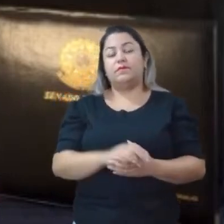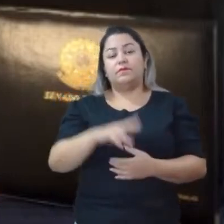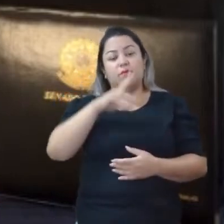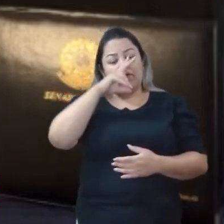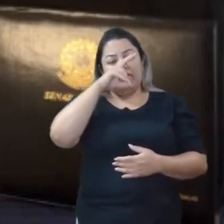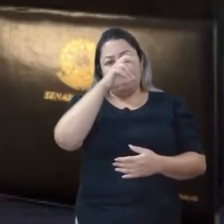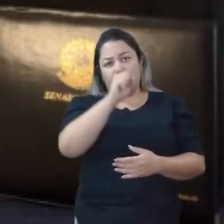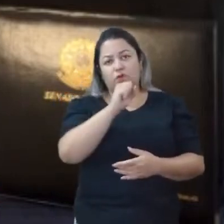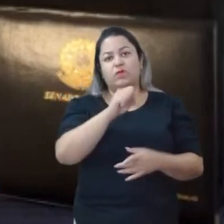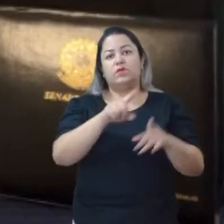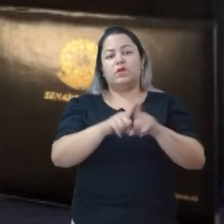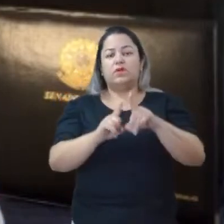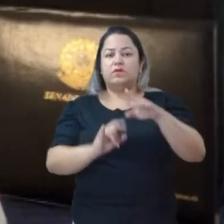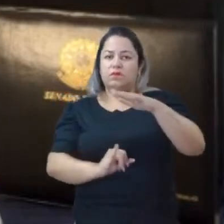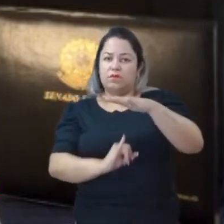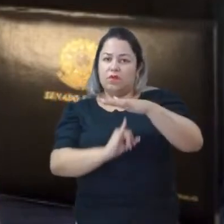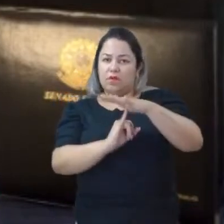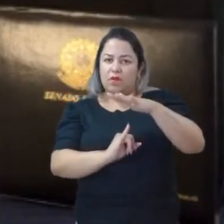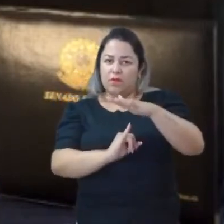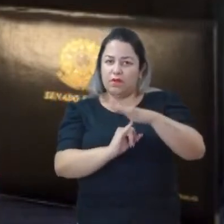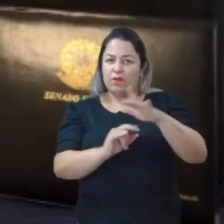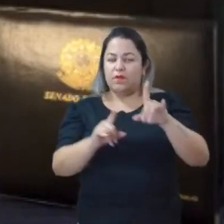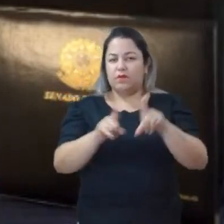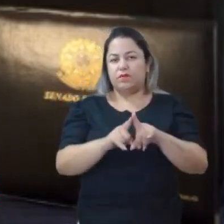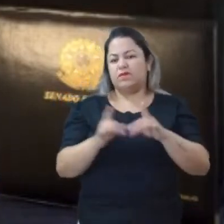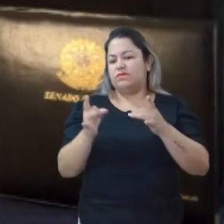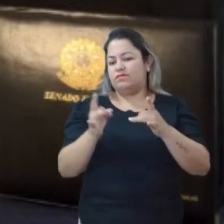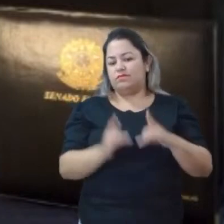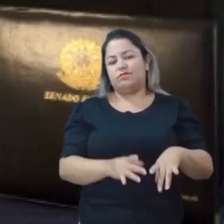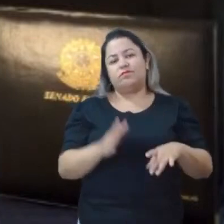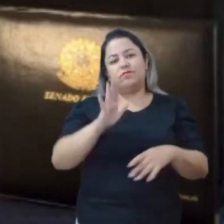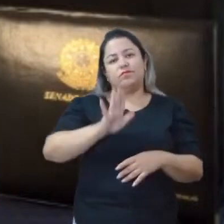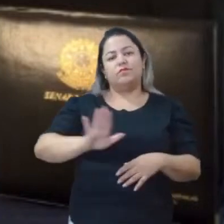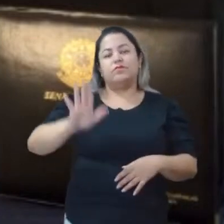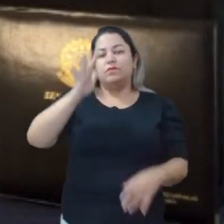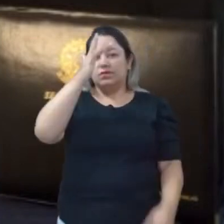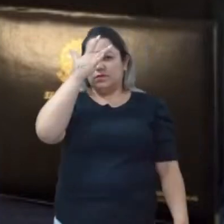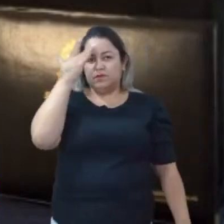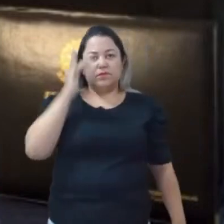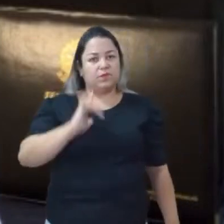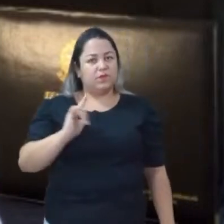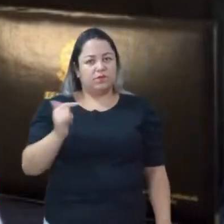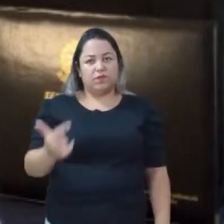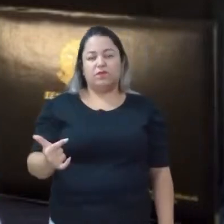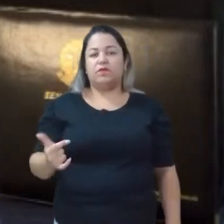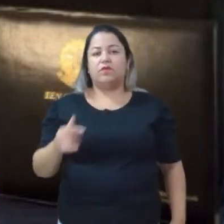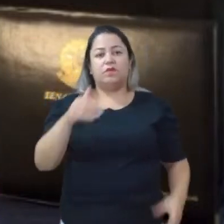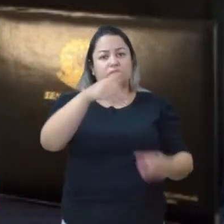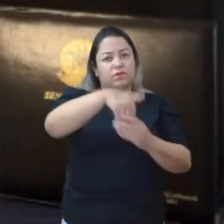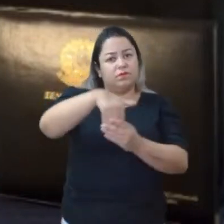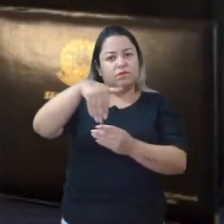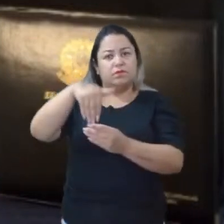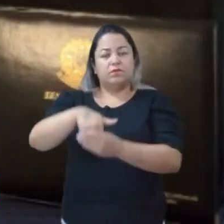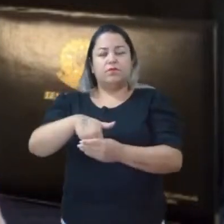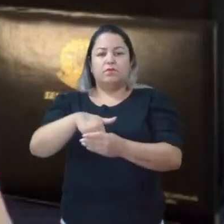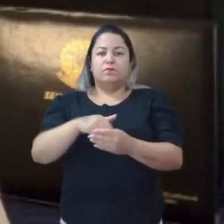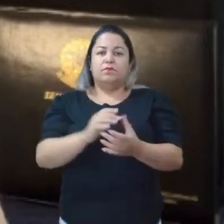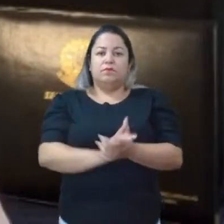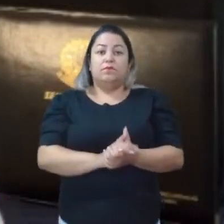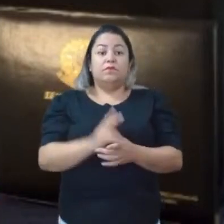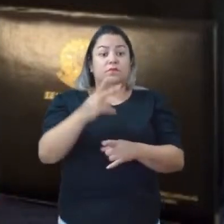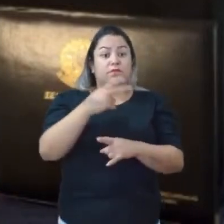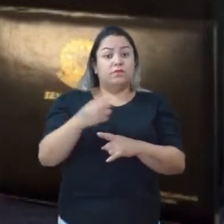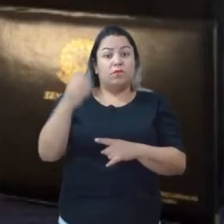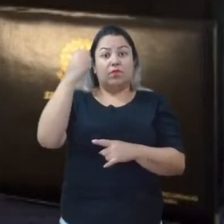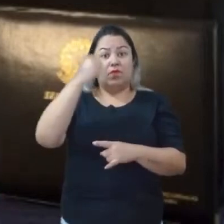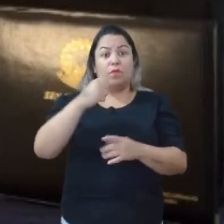força institucional, vai desistir de ser candidato. Pessoas que não têm voto acabam ganhando a eleição